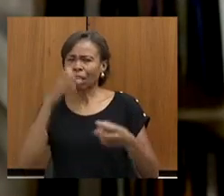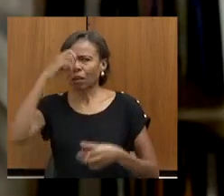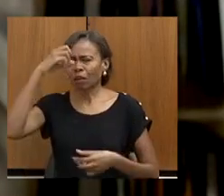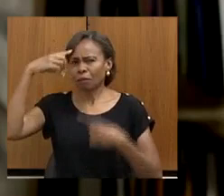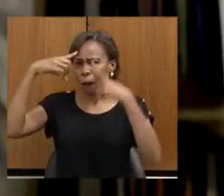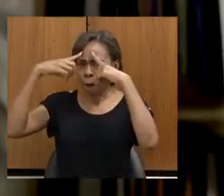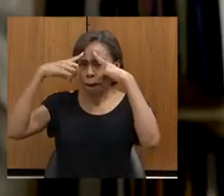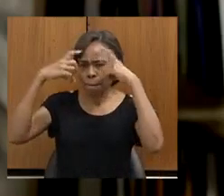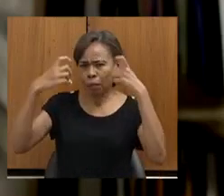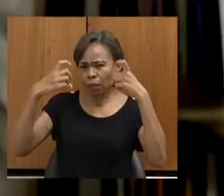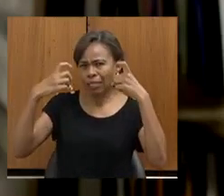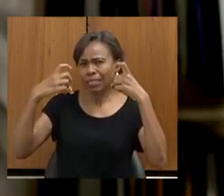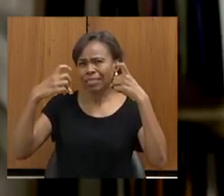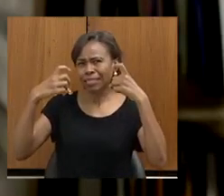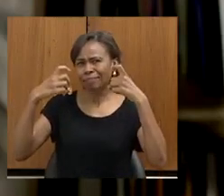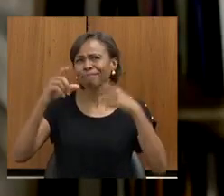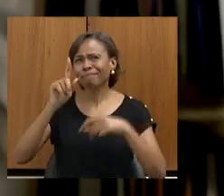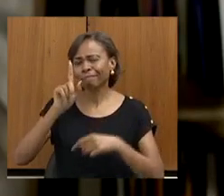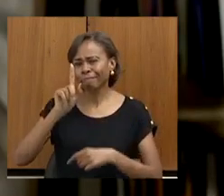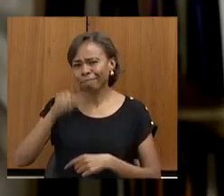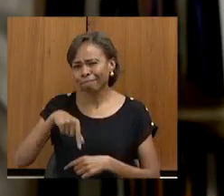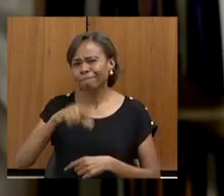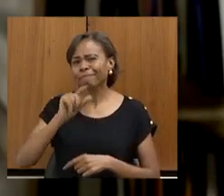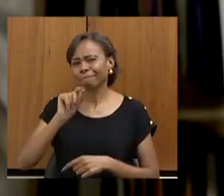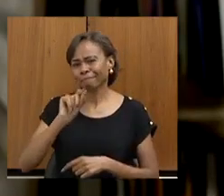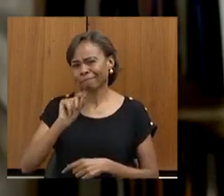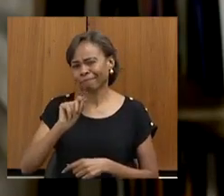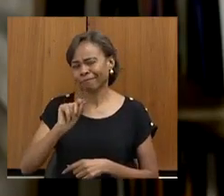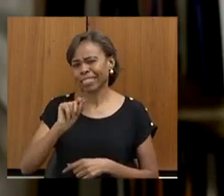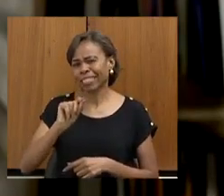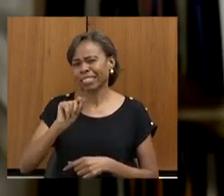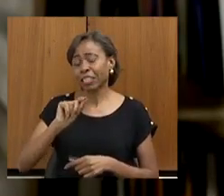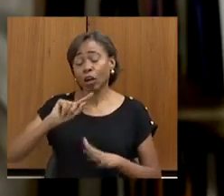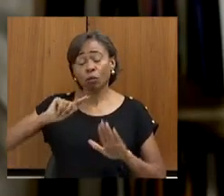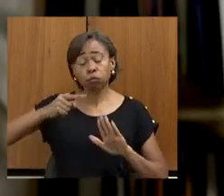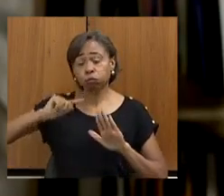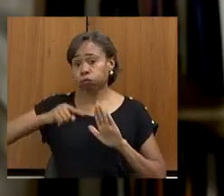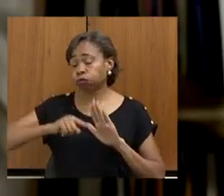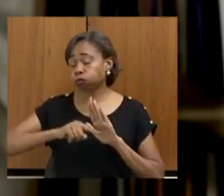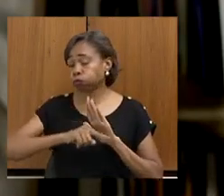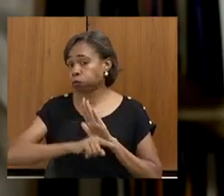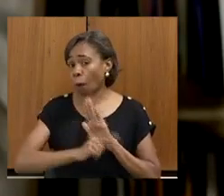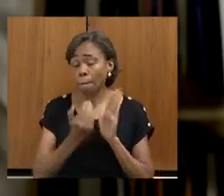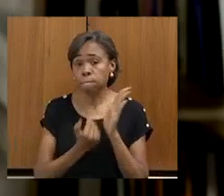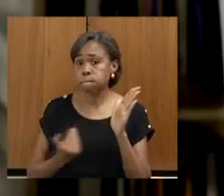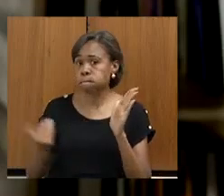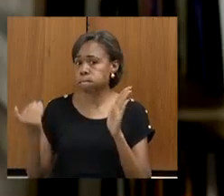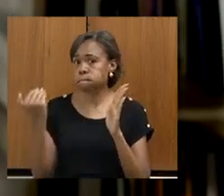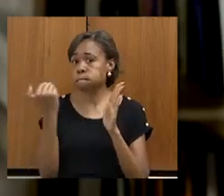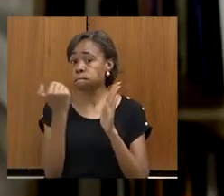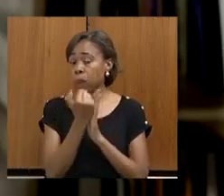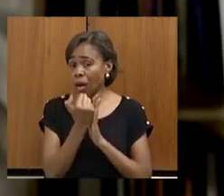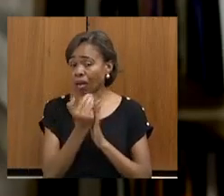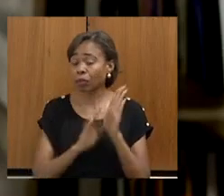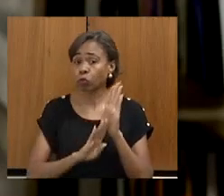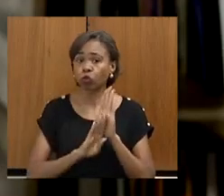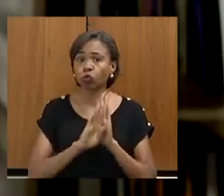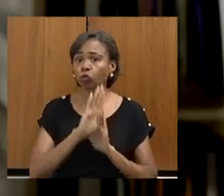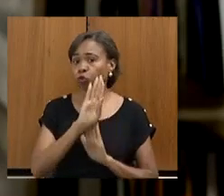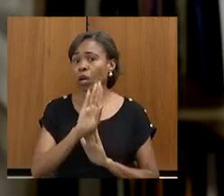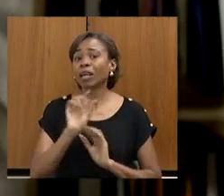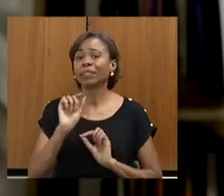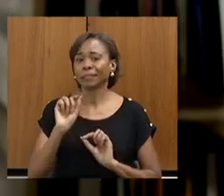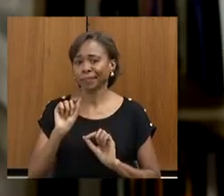aprofundou e aumentou incrivelmente após